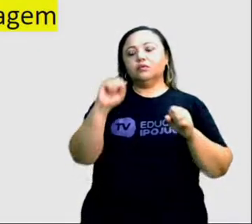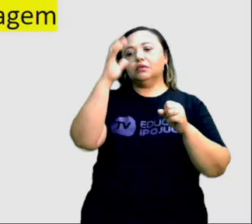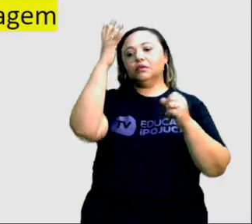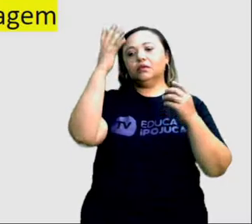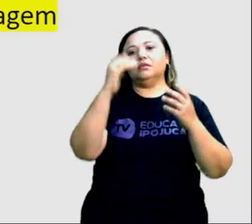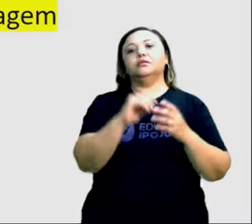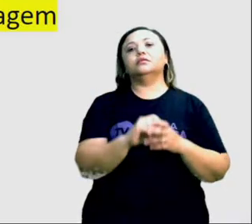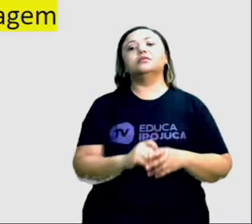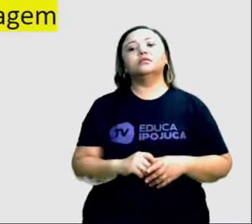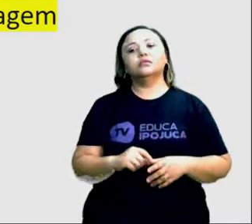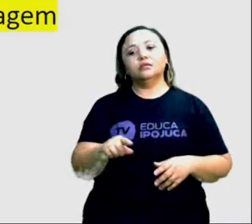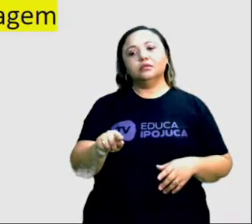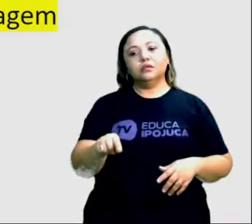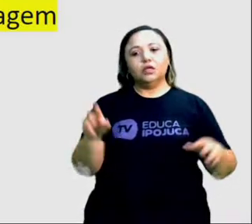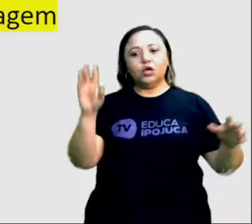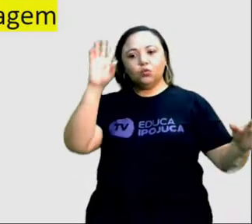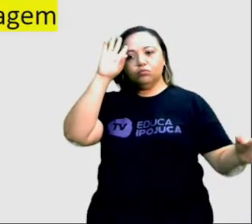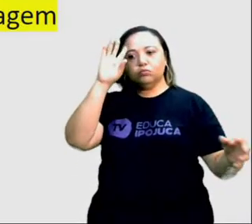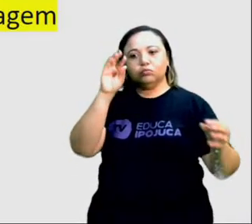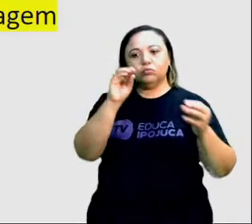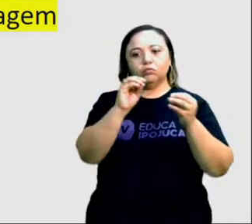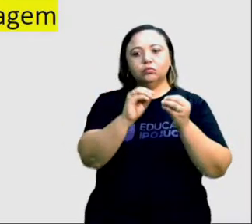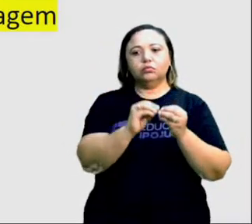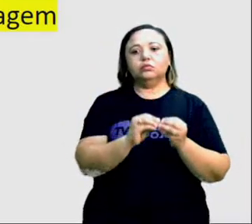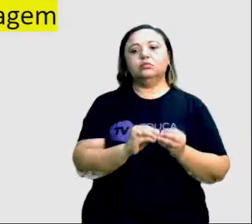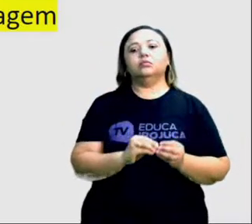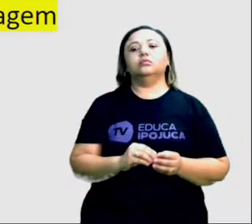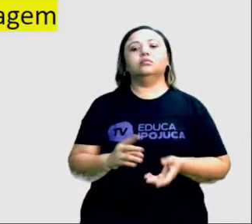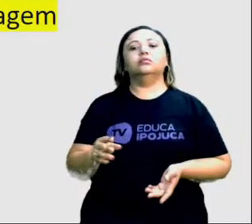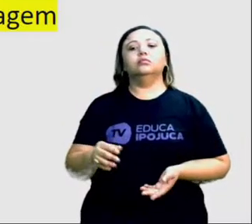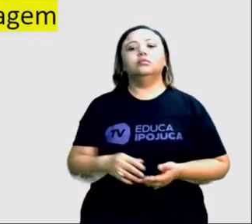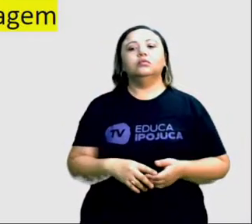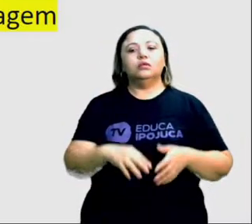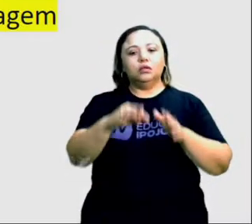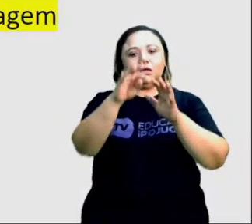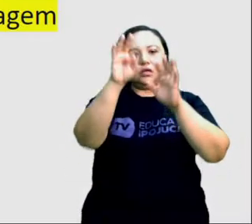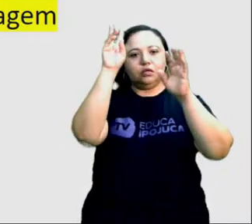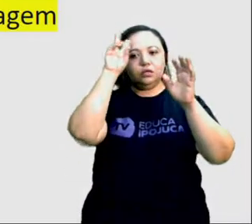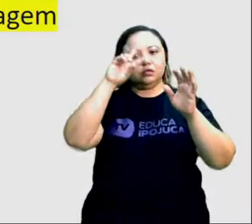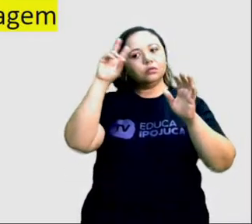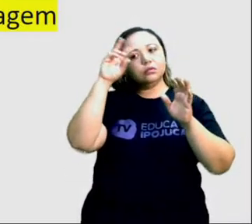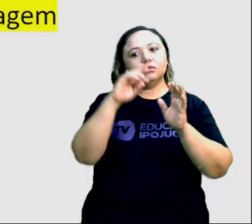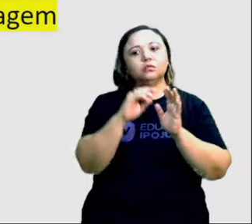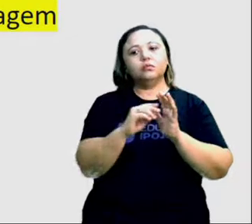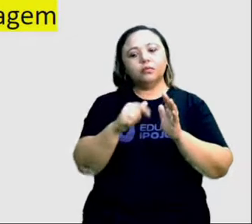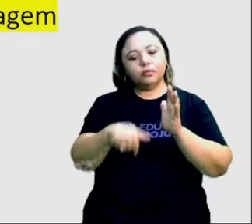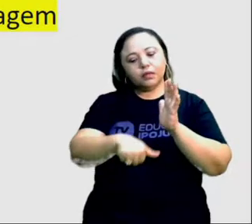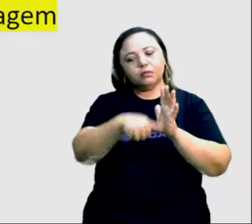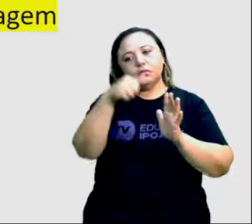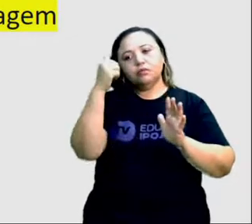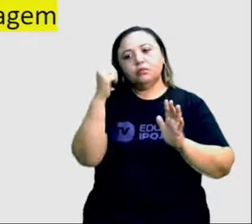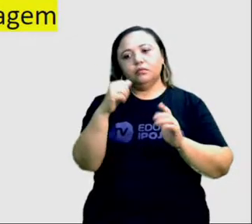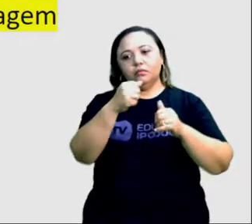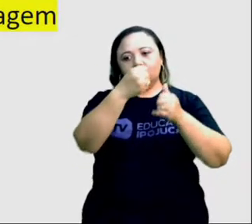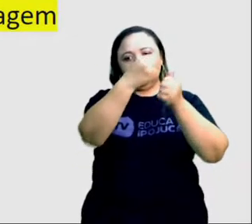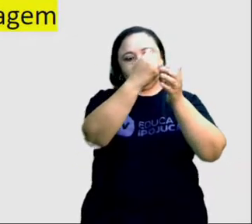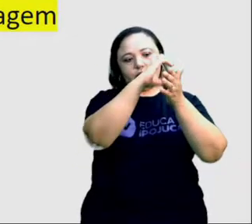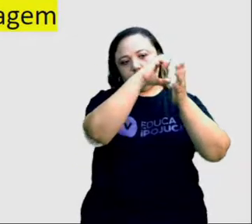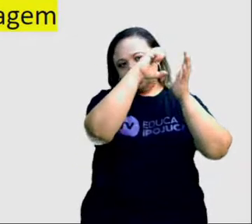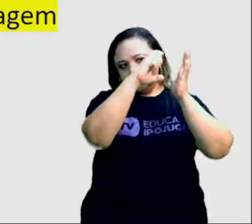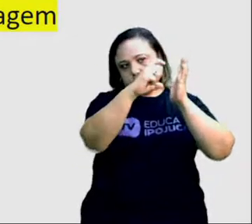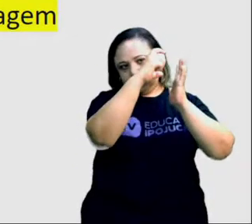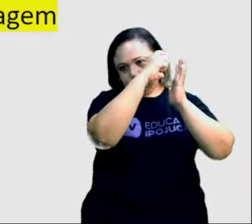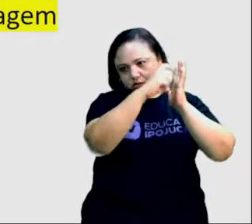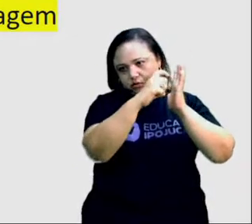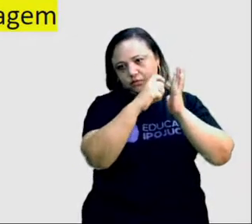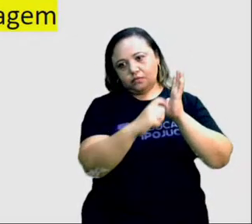o resumo do fato. No primeiro parágrafo, o lead, o texto informa